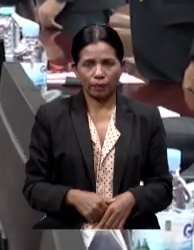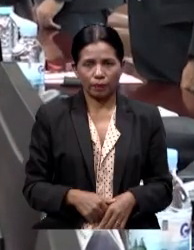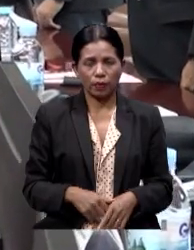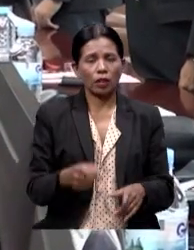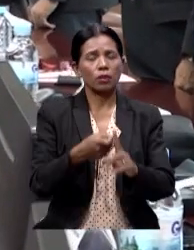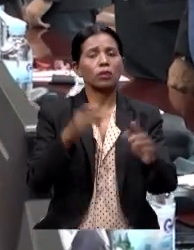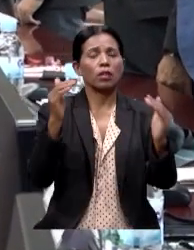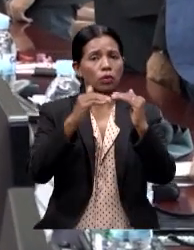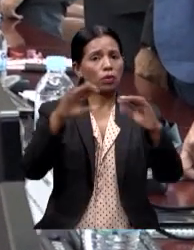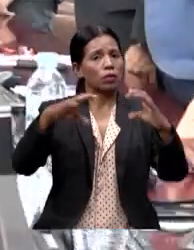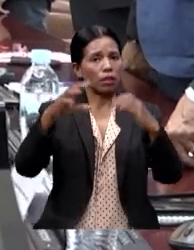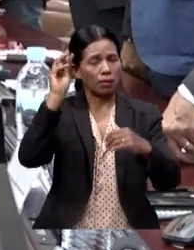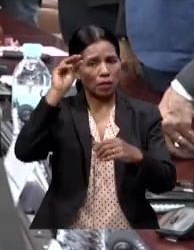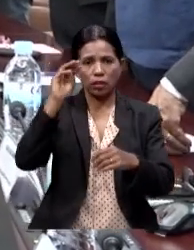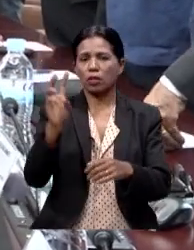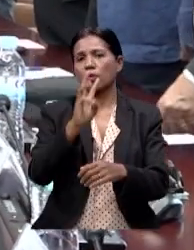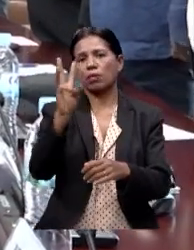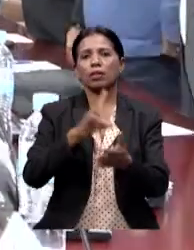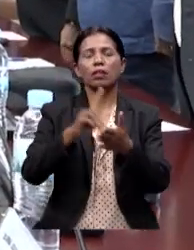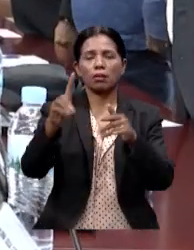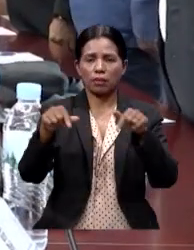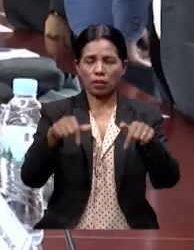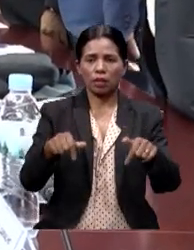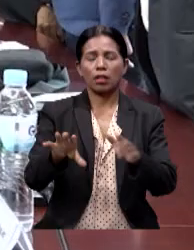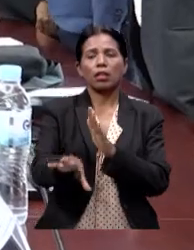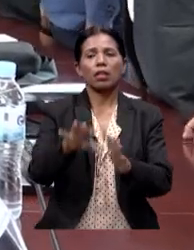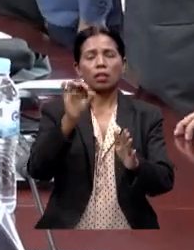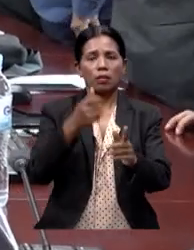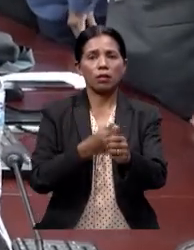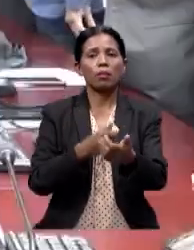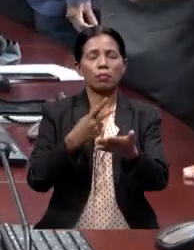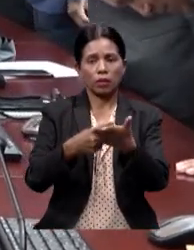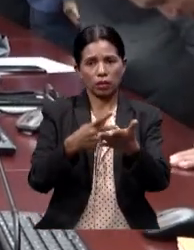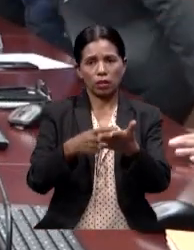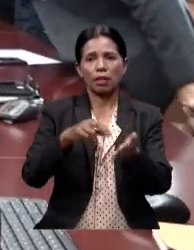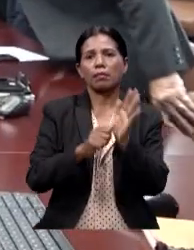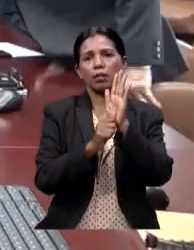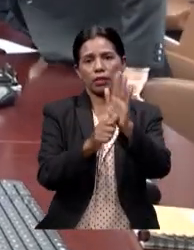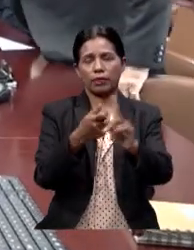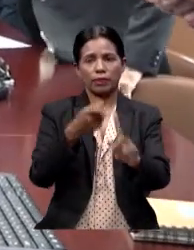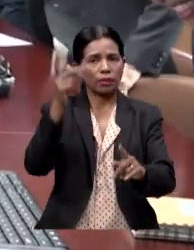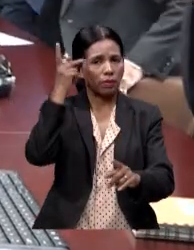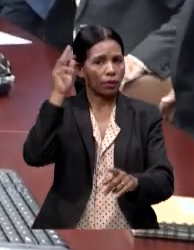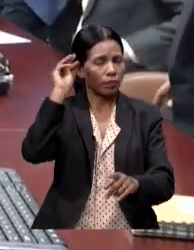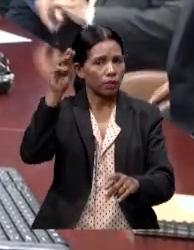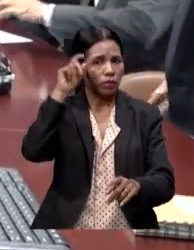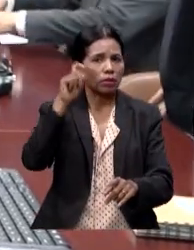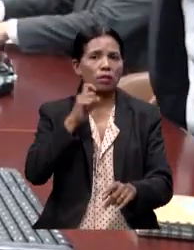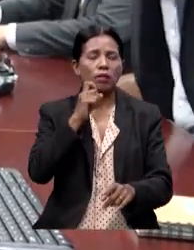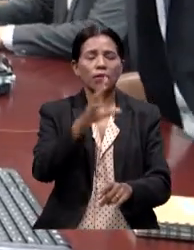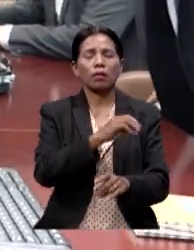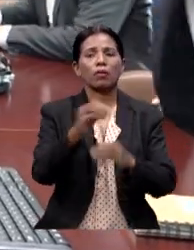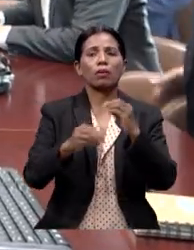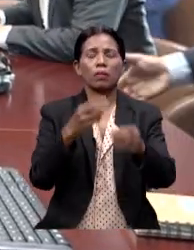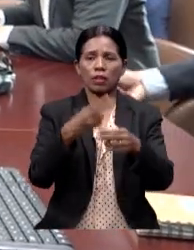Liu-se reunião com o Conselho Ministro e a quarta semana, né? Delibera a prova do projeto, nebe apresenta o primeiro-ministro Kairala Sanana Guzmão, com